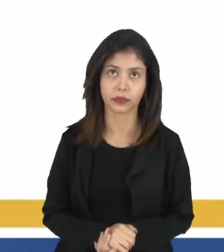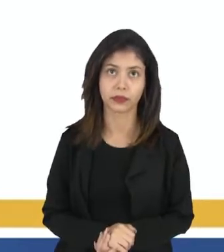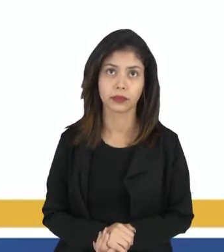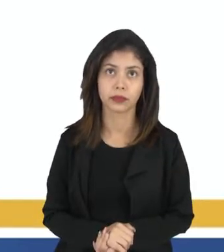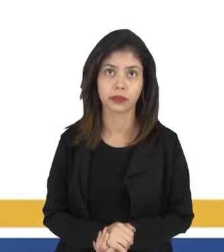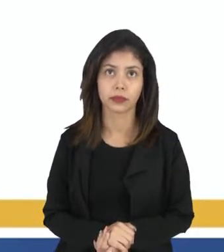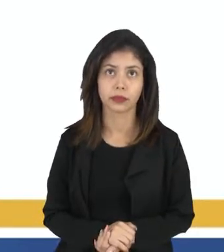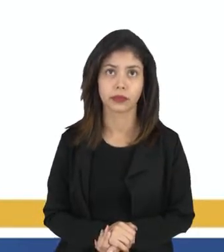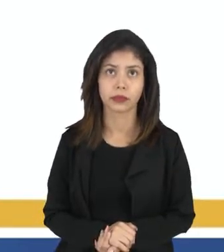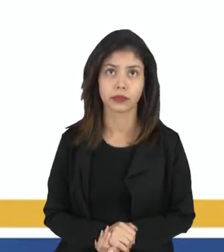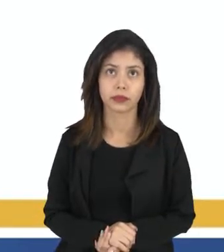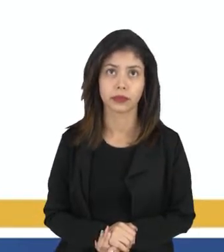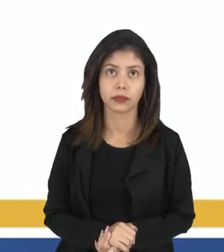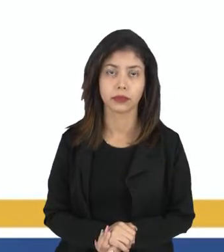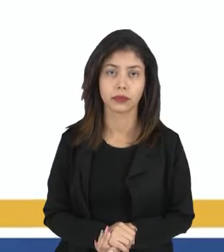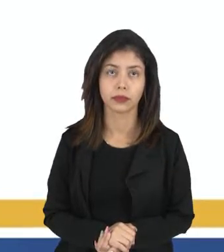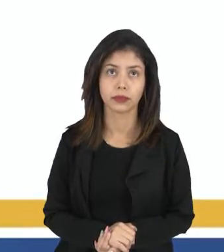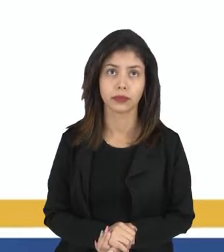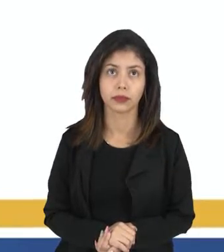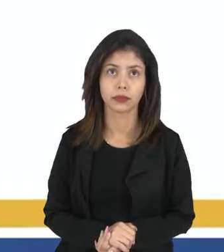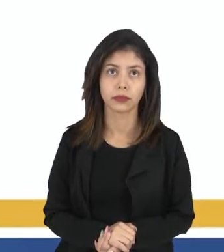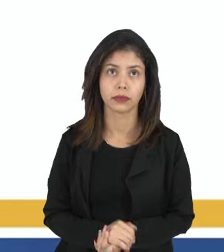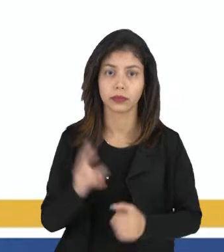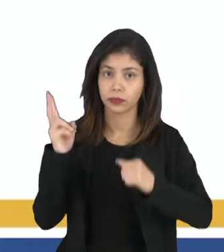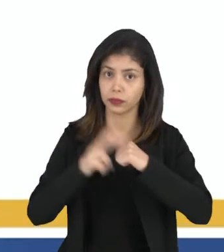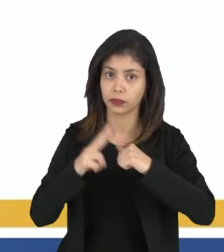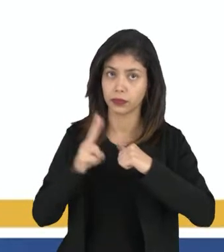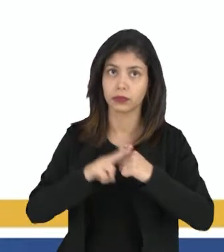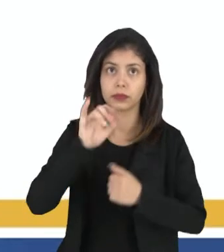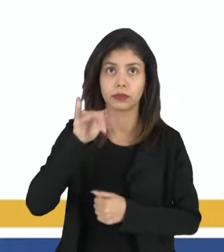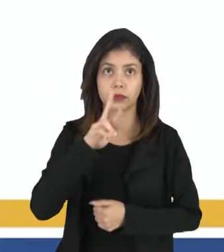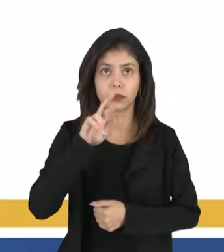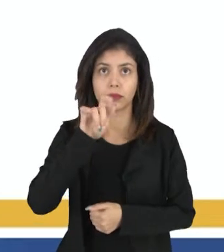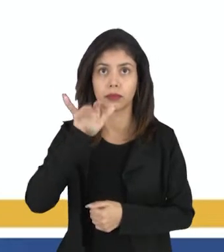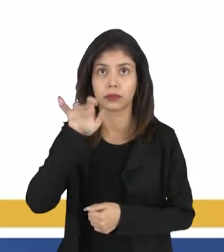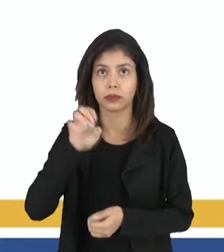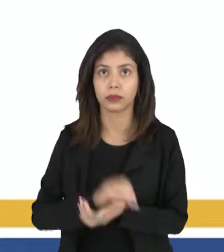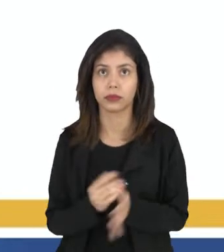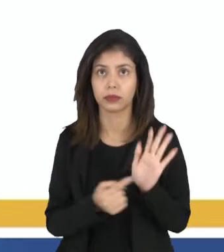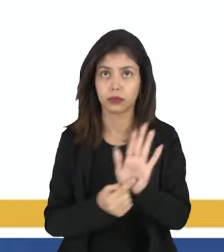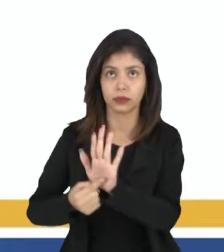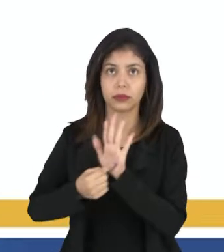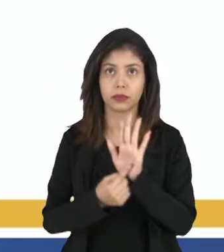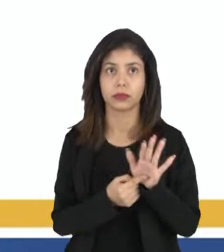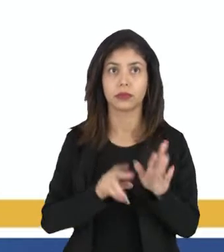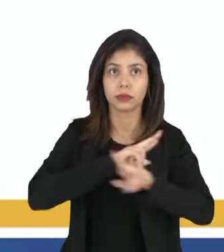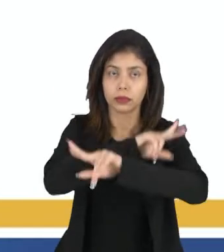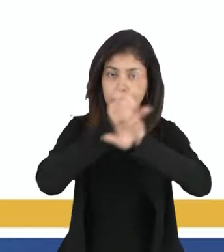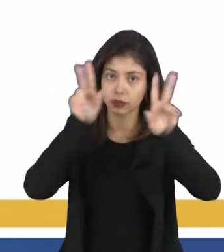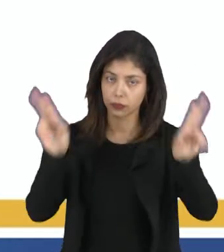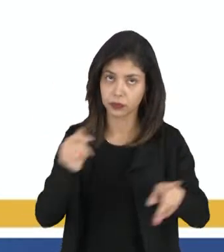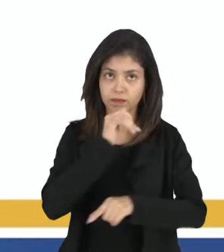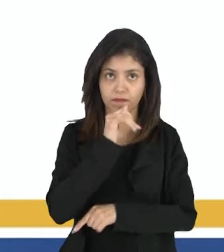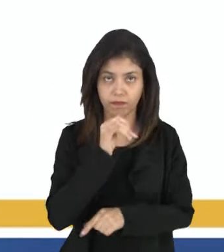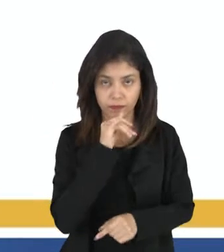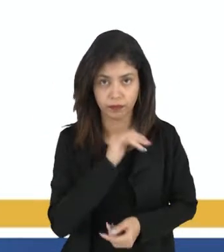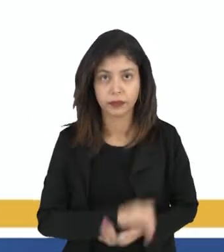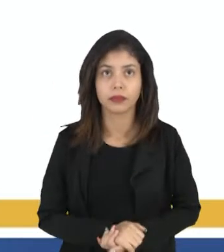agree, agreed, enfim. Para os verbos irregulares, apresentam